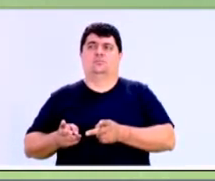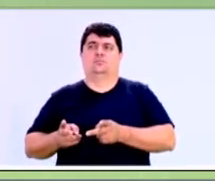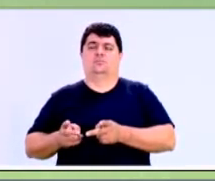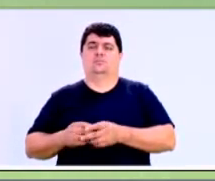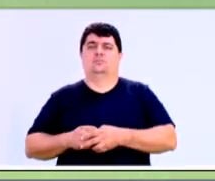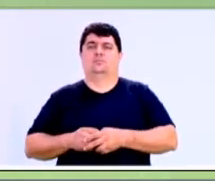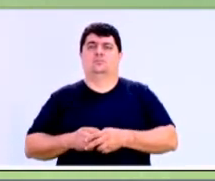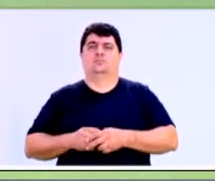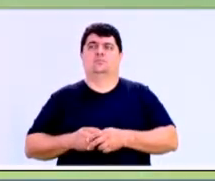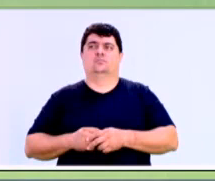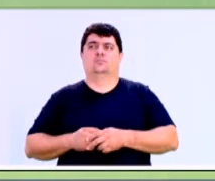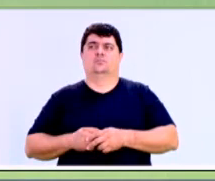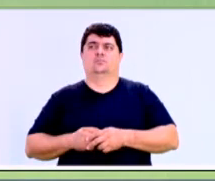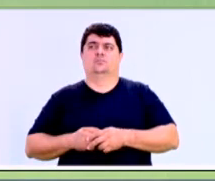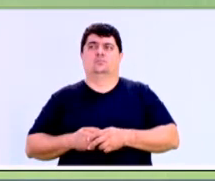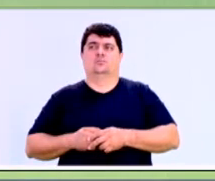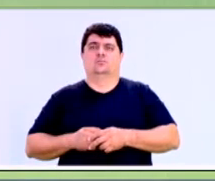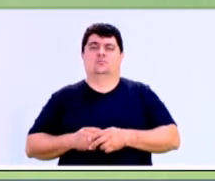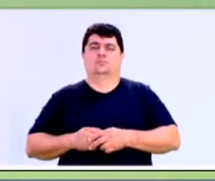ok?